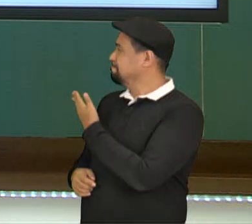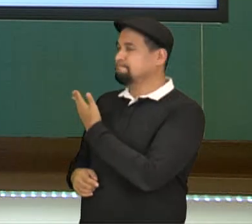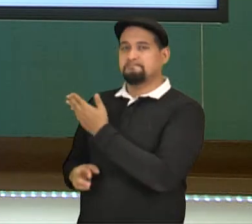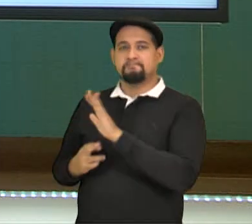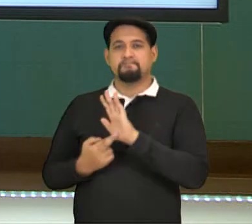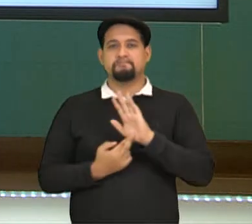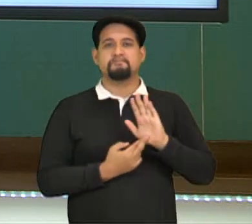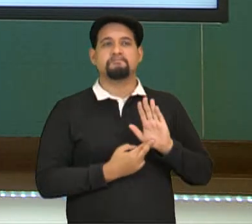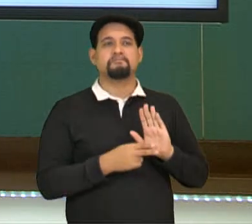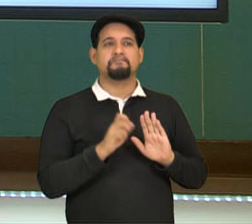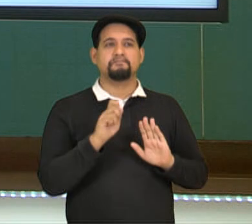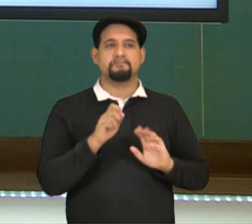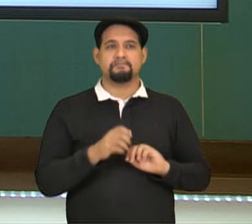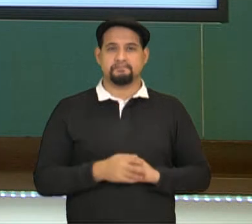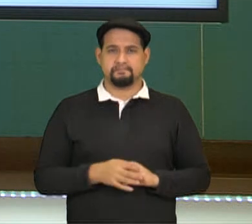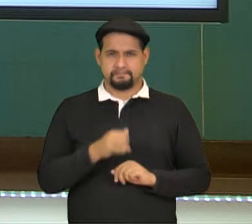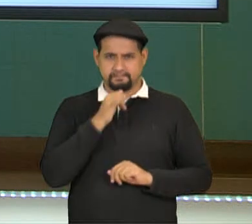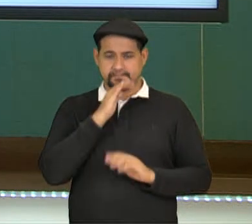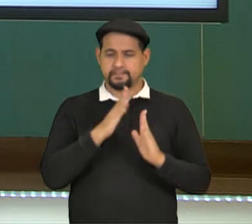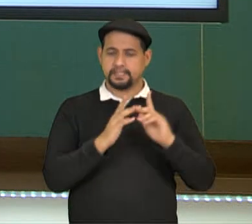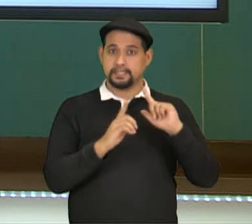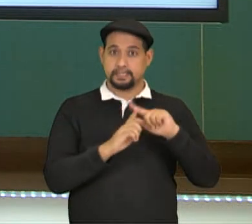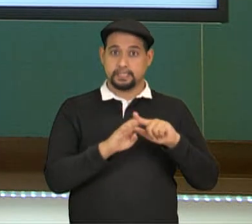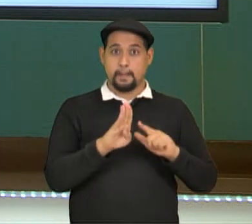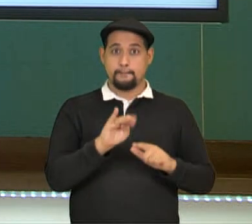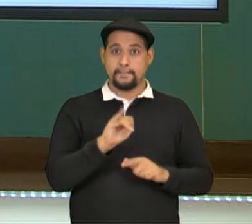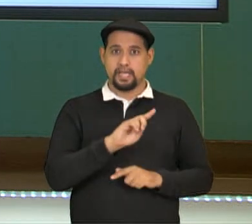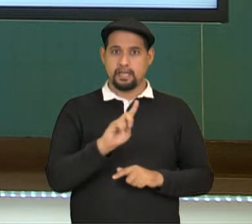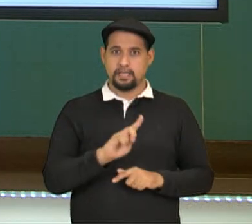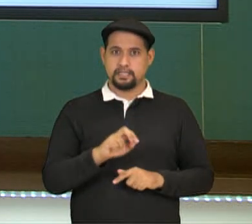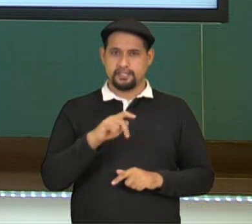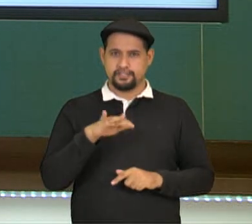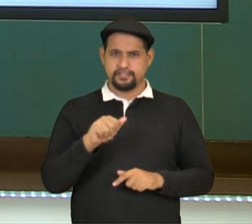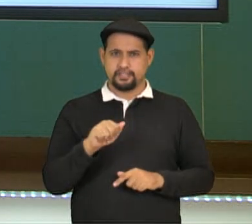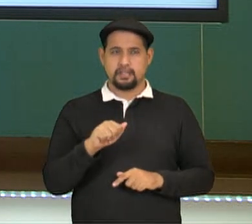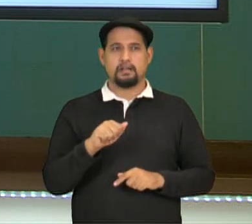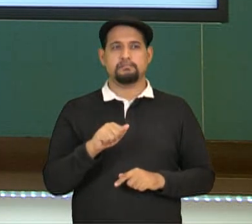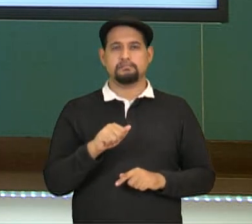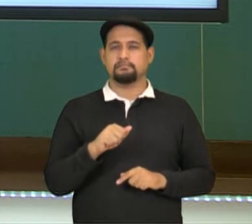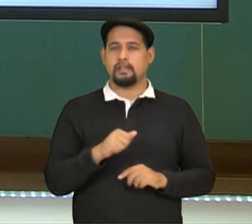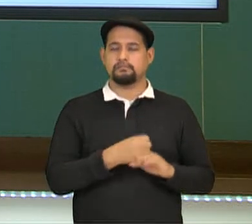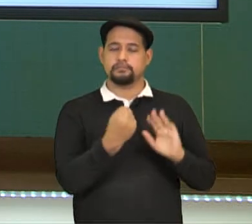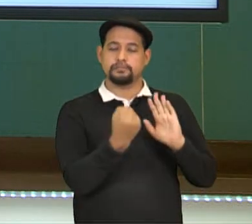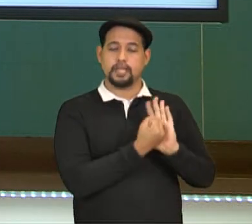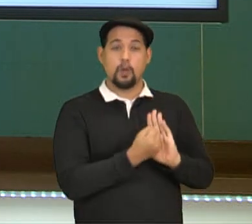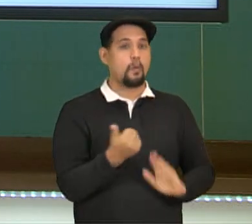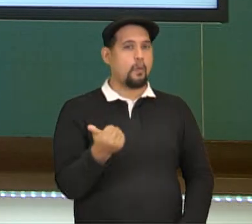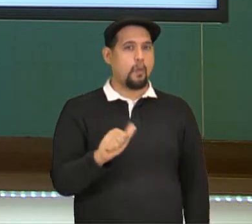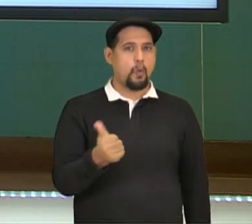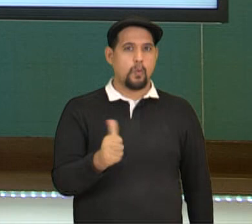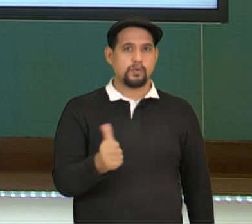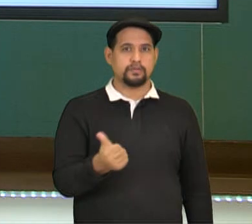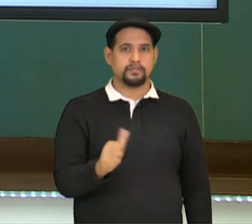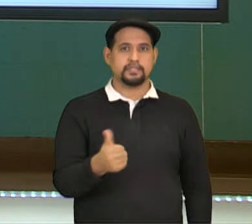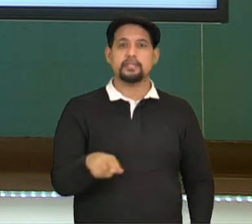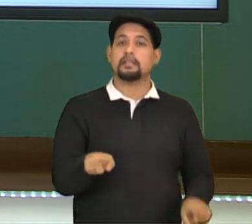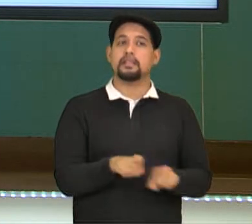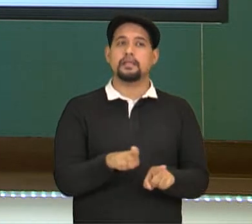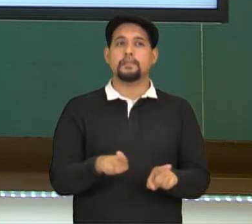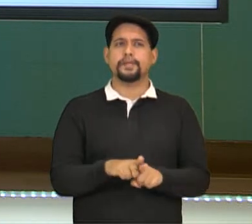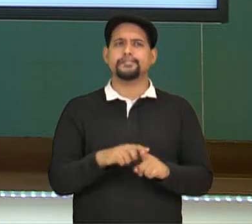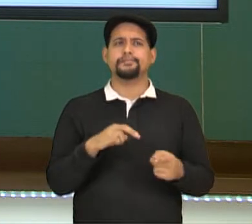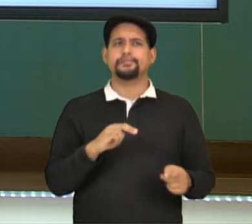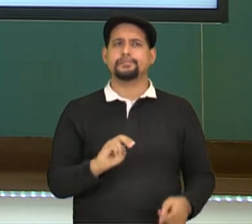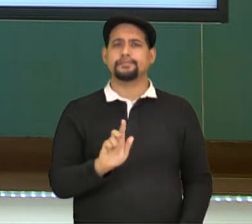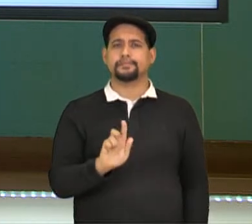né? Na Igreja Bizantina de São Salvador, né? Lá do século XI, pessoal. E aqui o grande cisma.